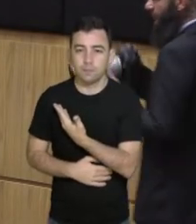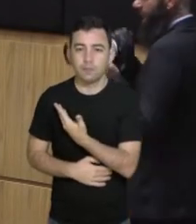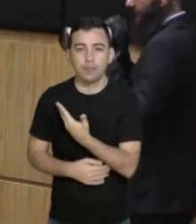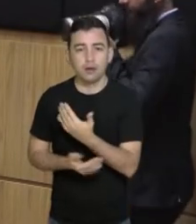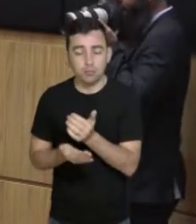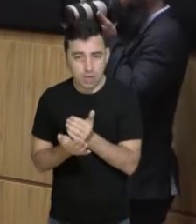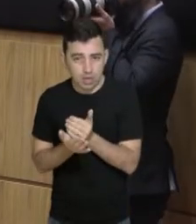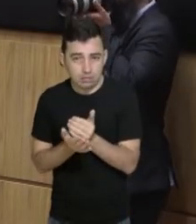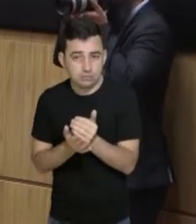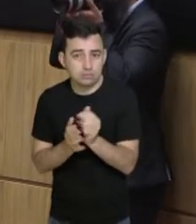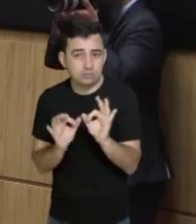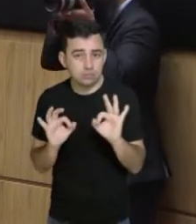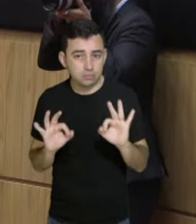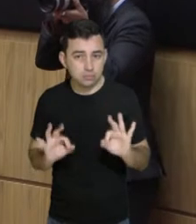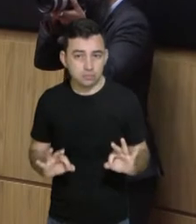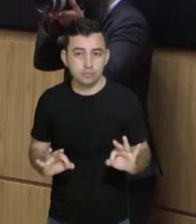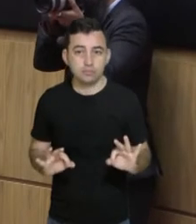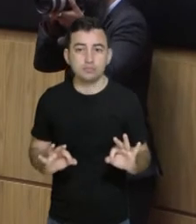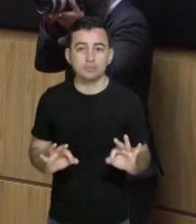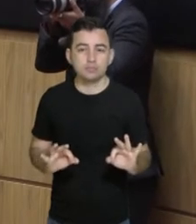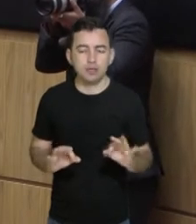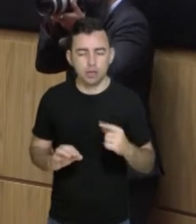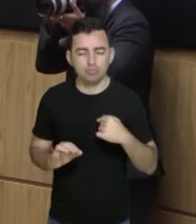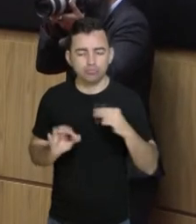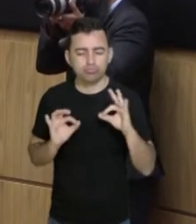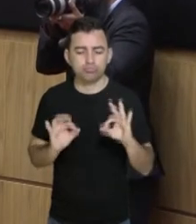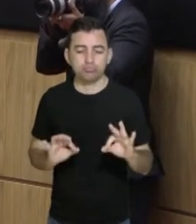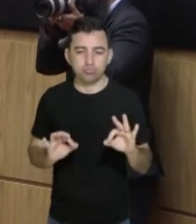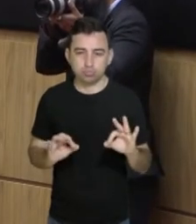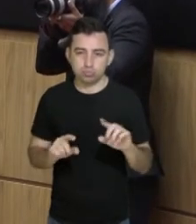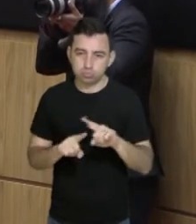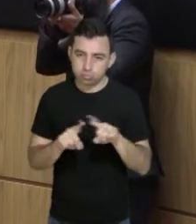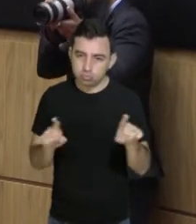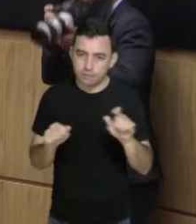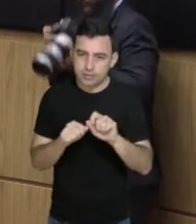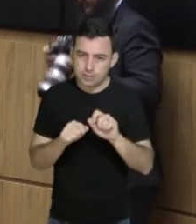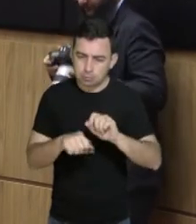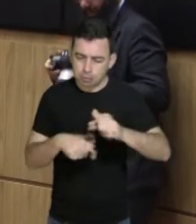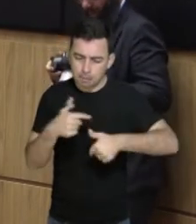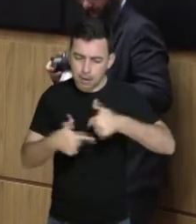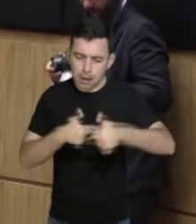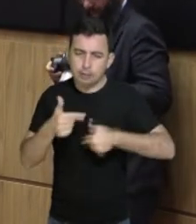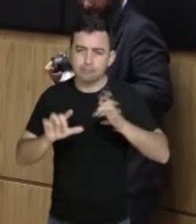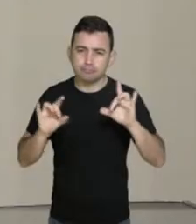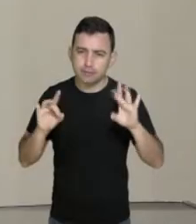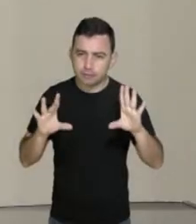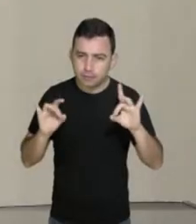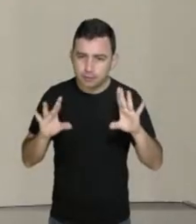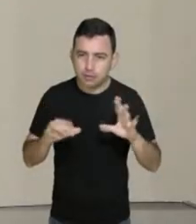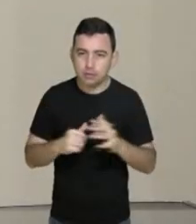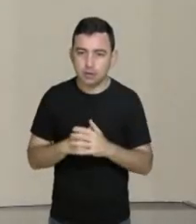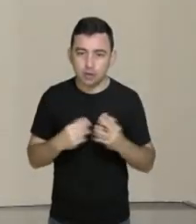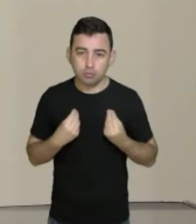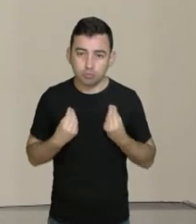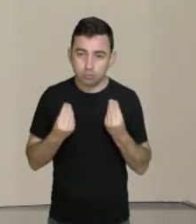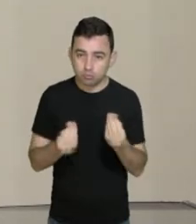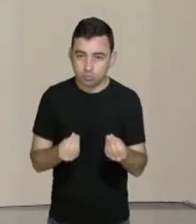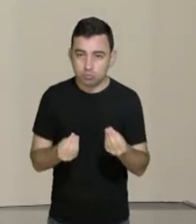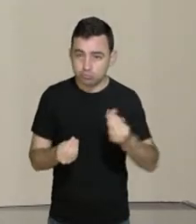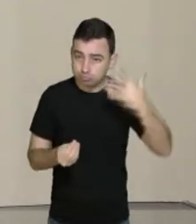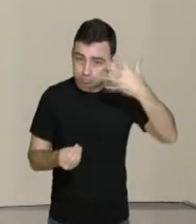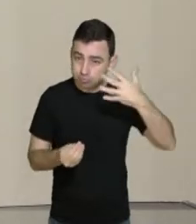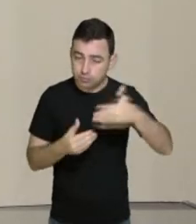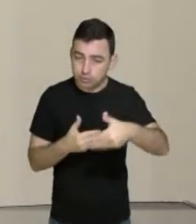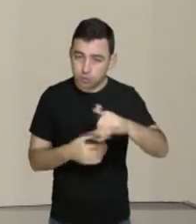estadia. Tenho certeza que Vossa Excelência fará aqui um grande trabalho. Concedo a palavra ao deputado Júlio